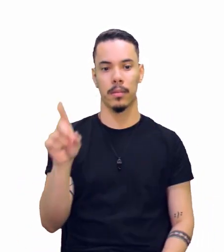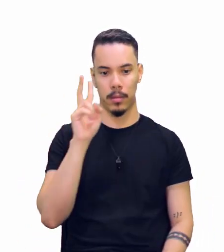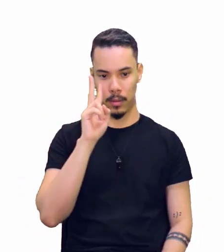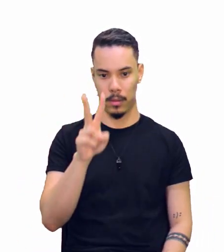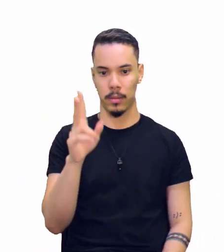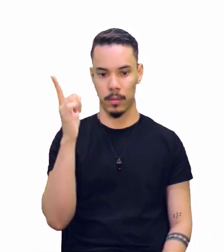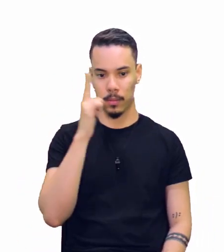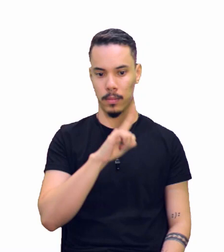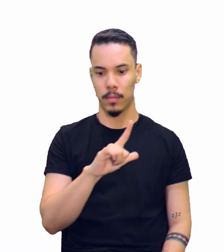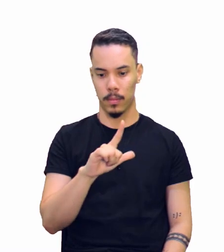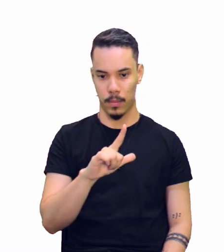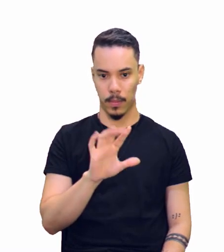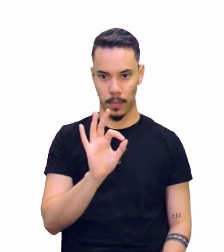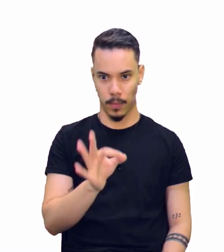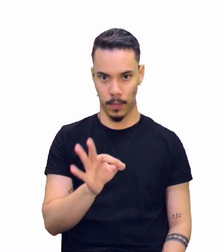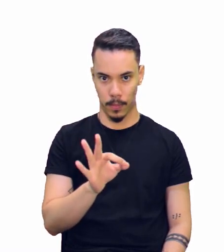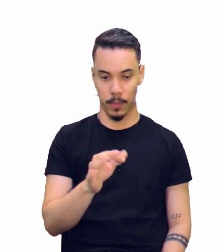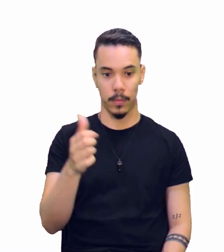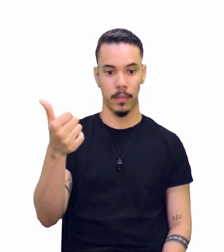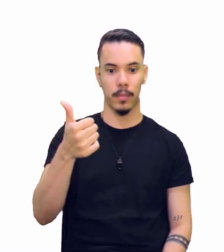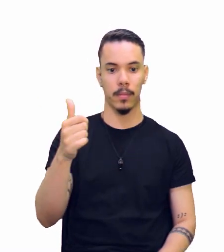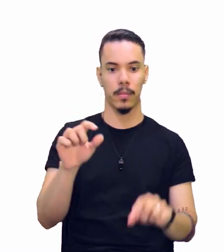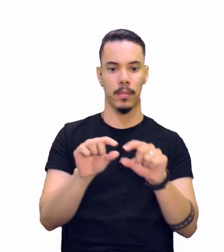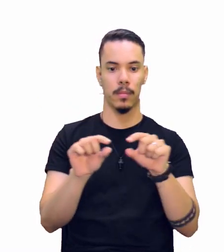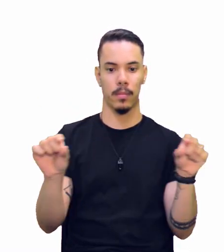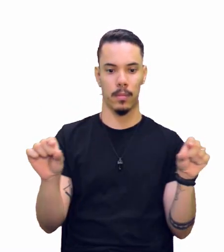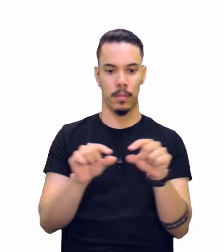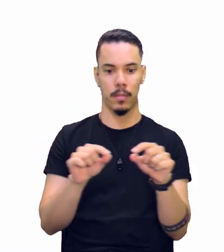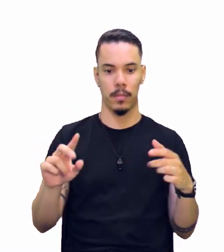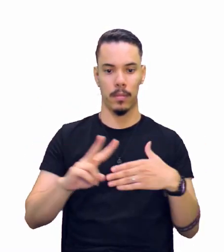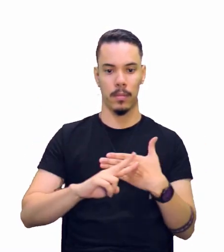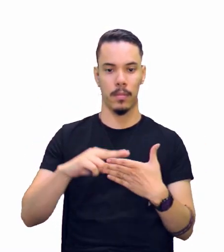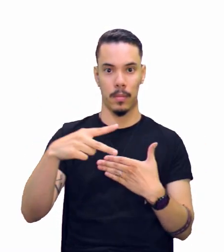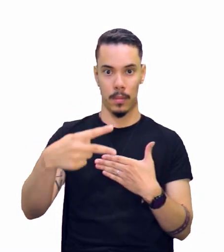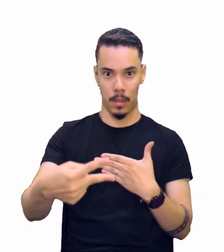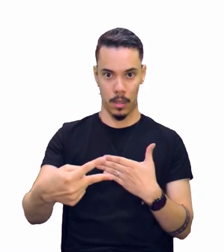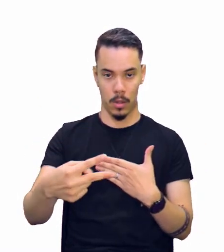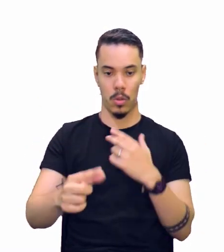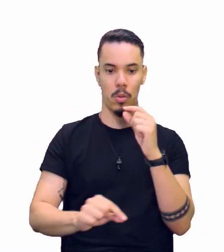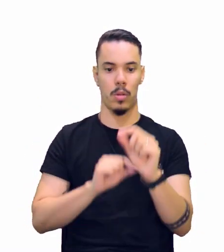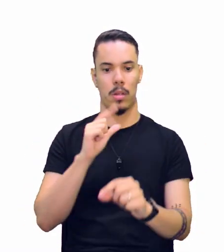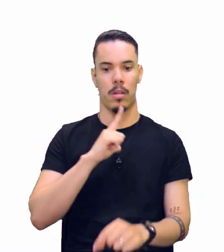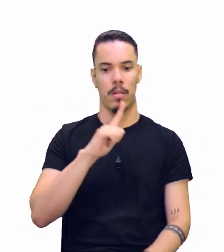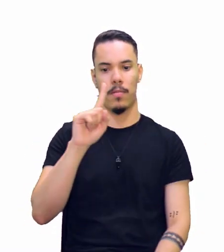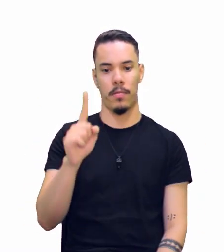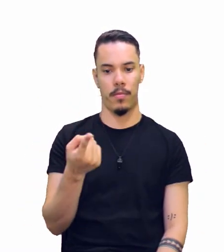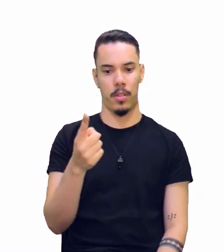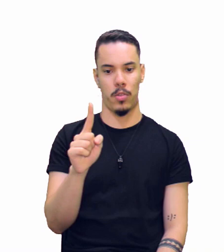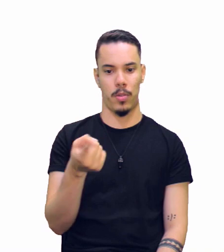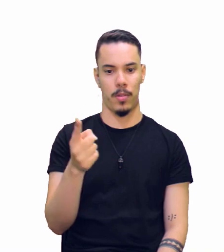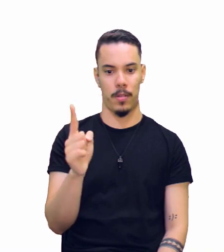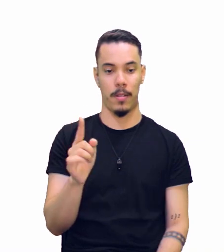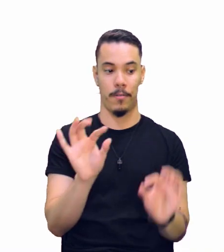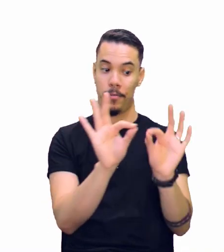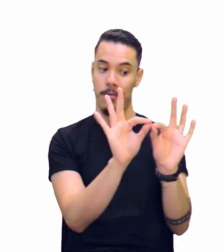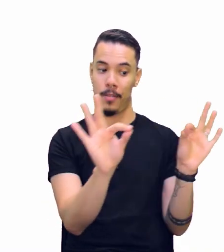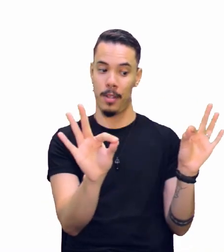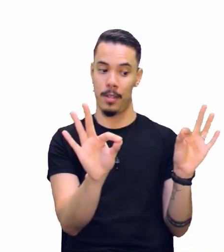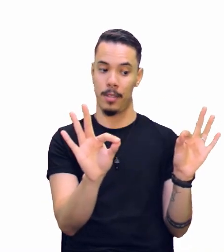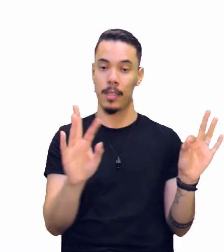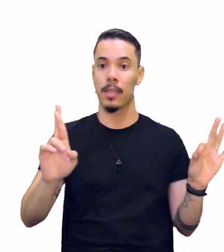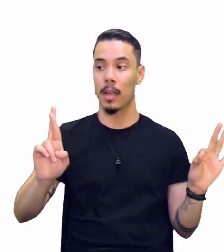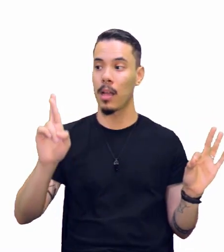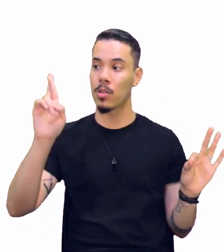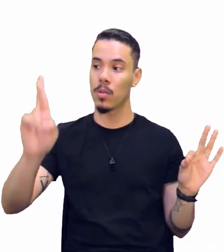conseguem prestar atenção. Então, a primeira frase é a frase condicional. Temos a vírgula separando a frase que é o resultado,